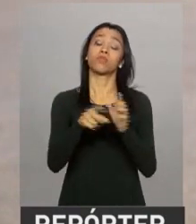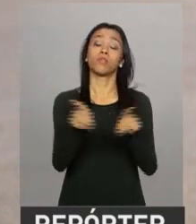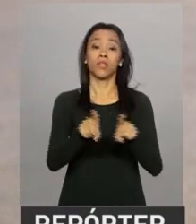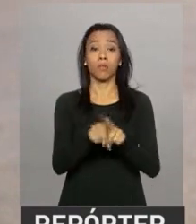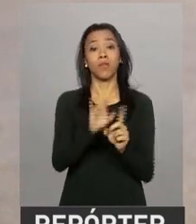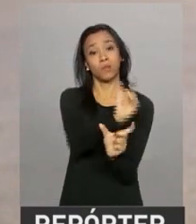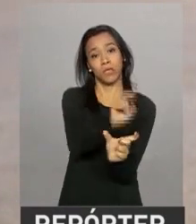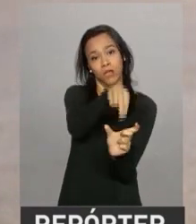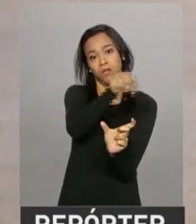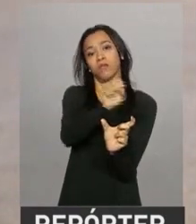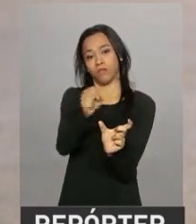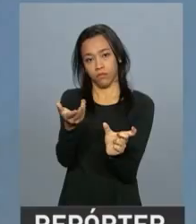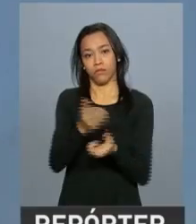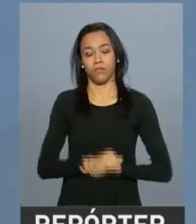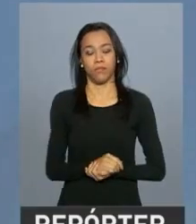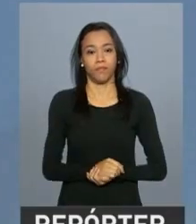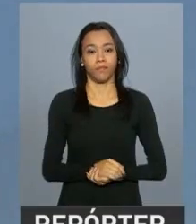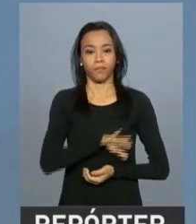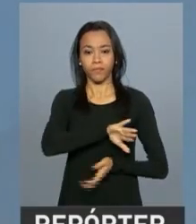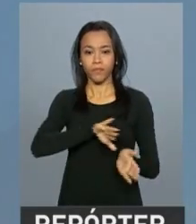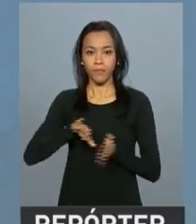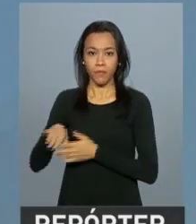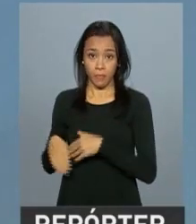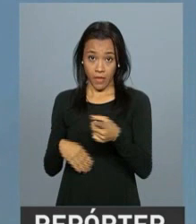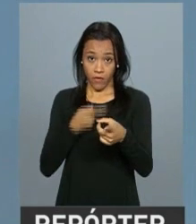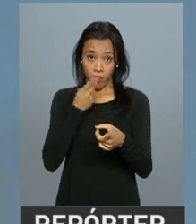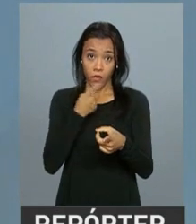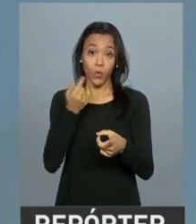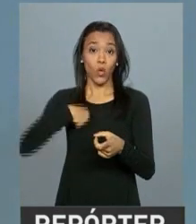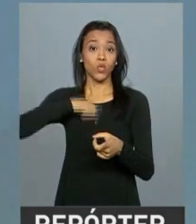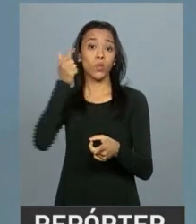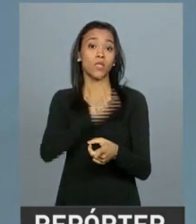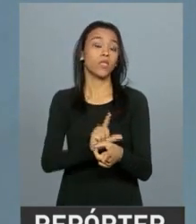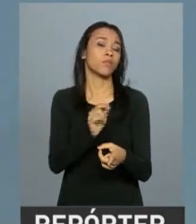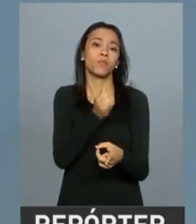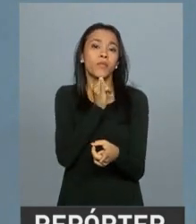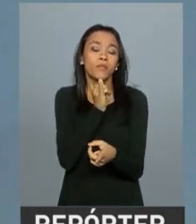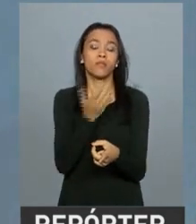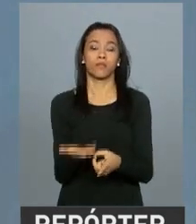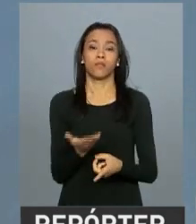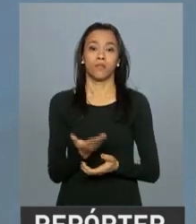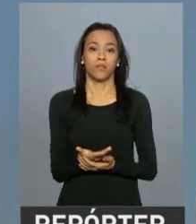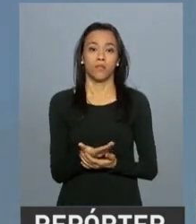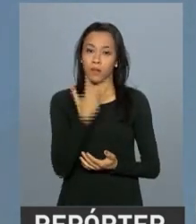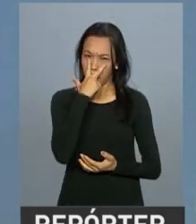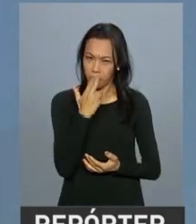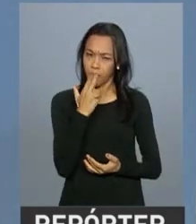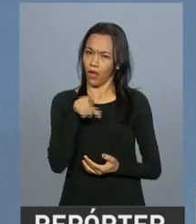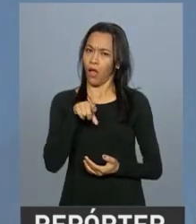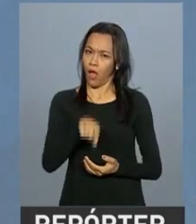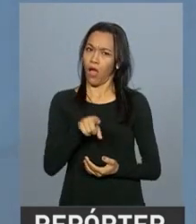contribuições sociais. Em pouquíssimo tempo, nós conseguimos, por exemplo, parece